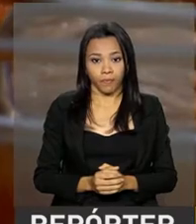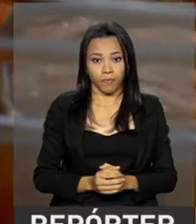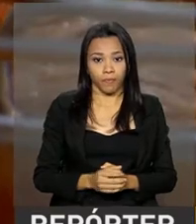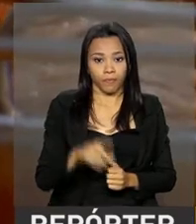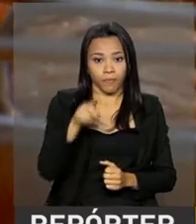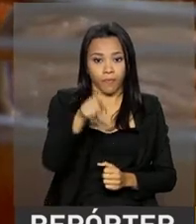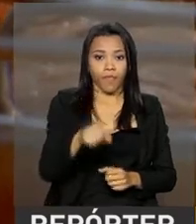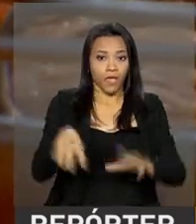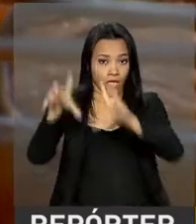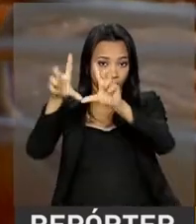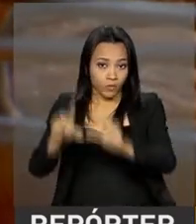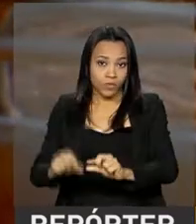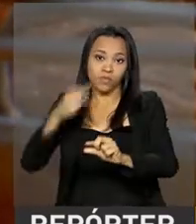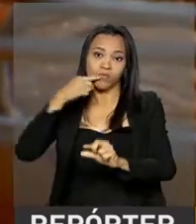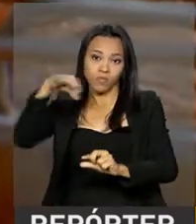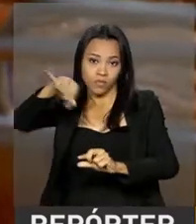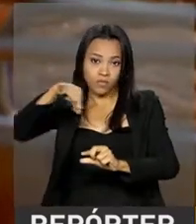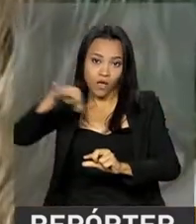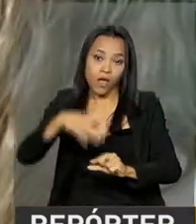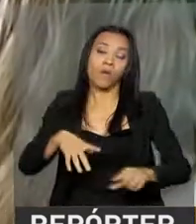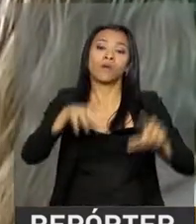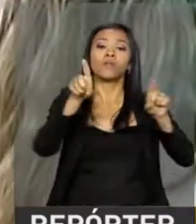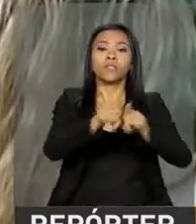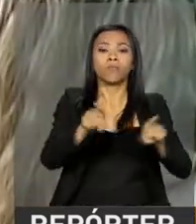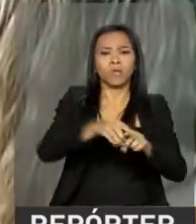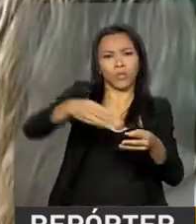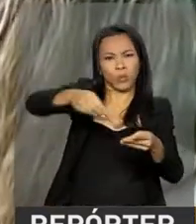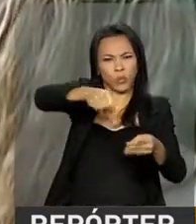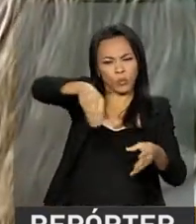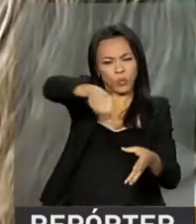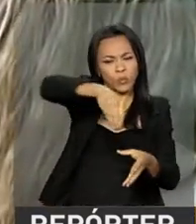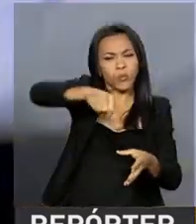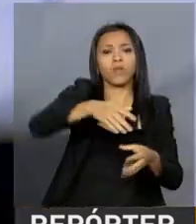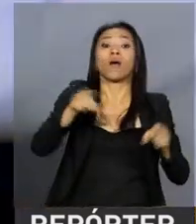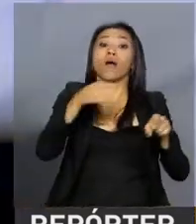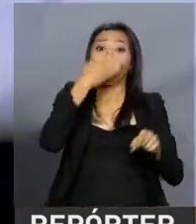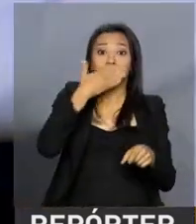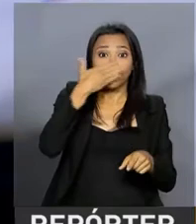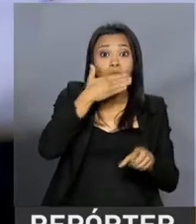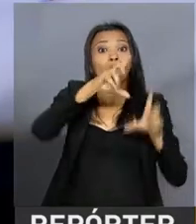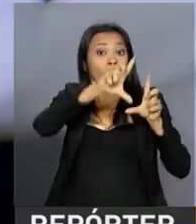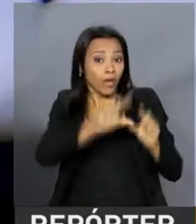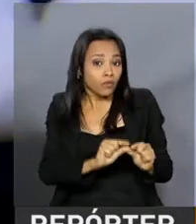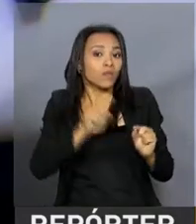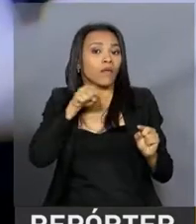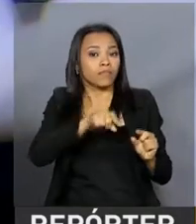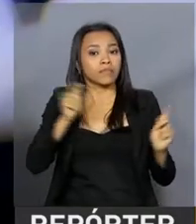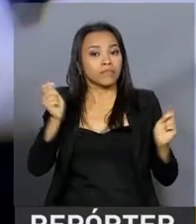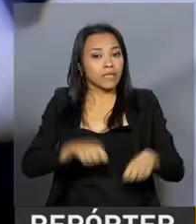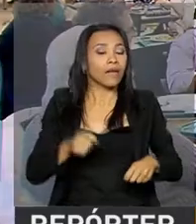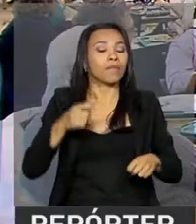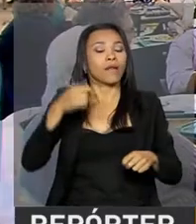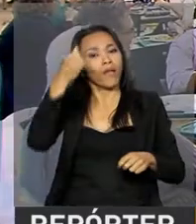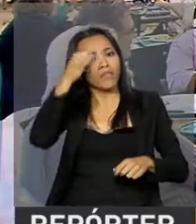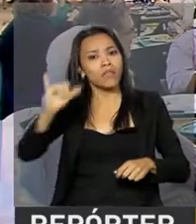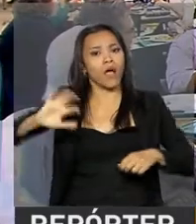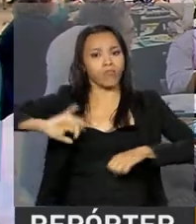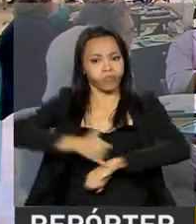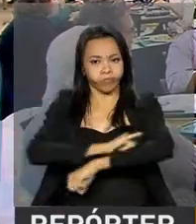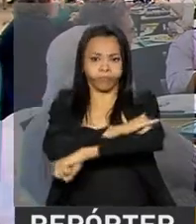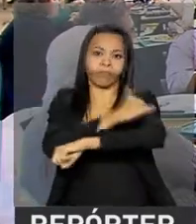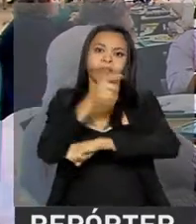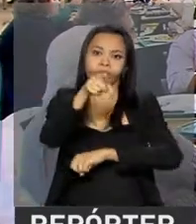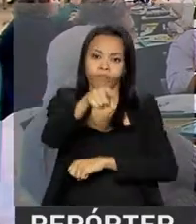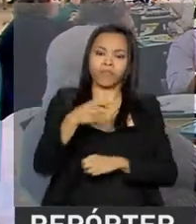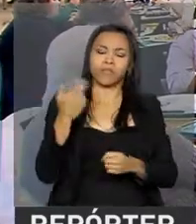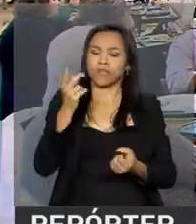Aliada à redução do sal e de gorduras trans, a redução do consumo do açúcar pode ajudar a combater o excesso de peso e a obesidade, que